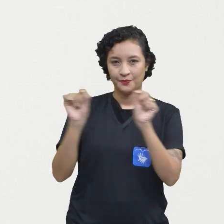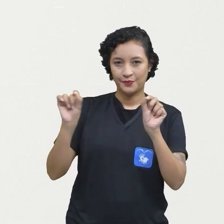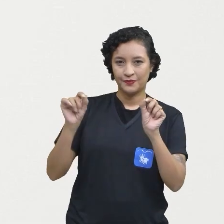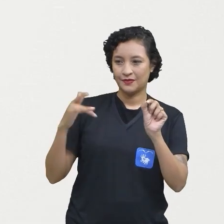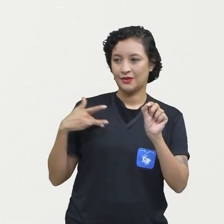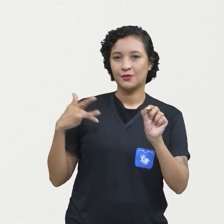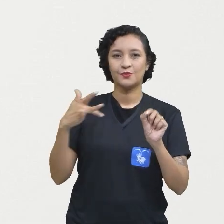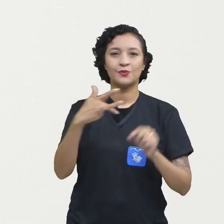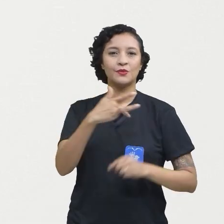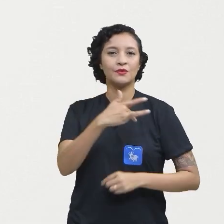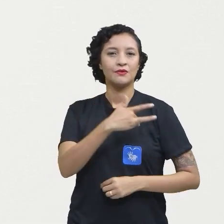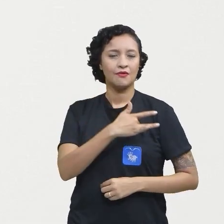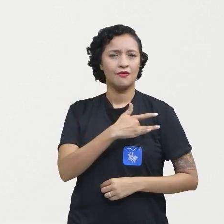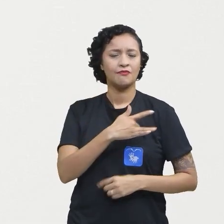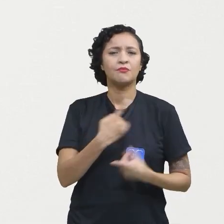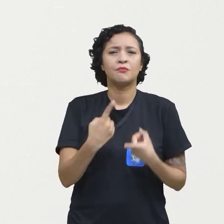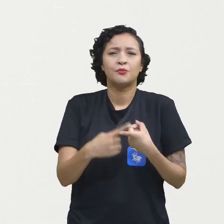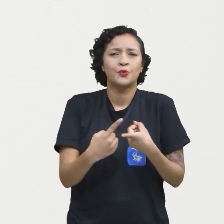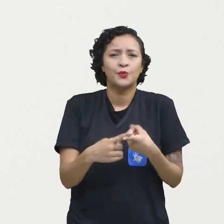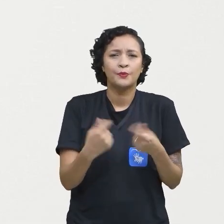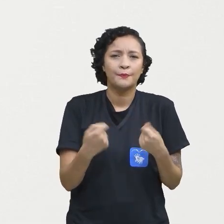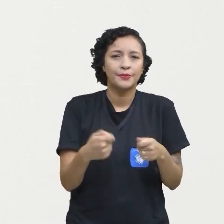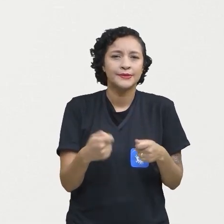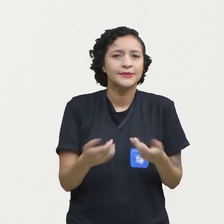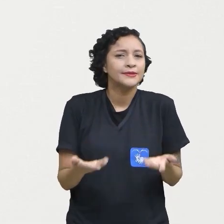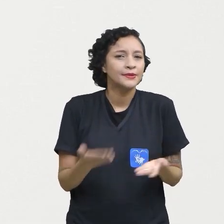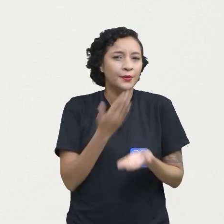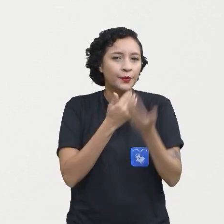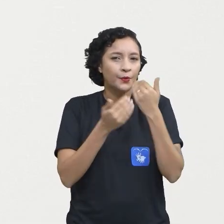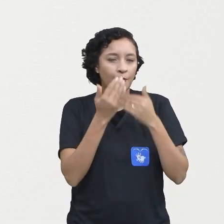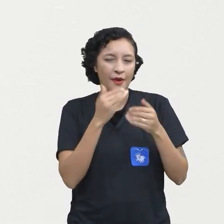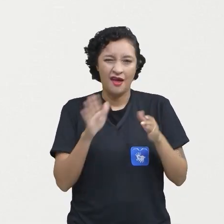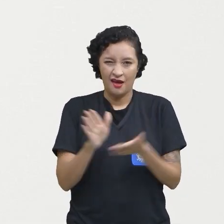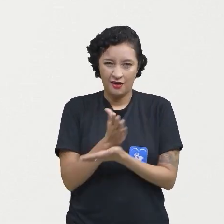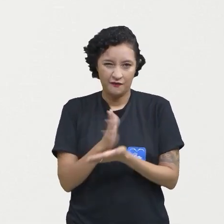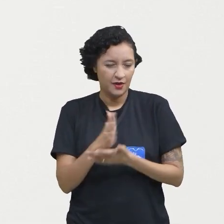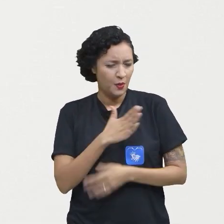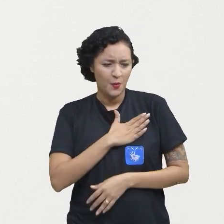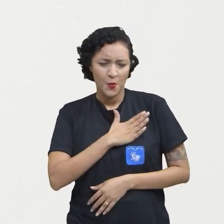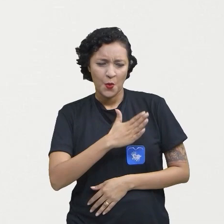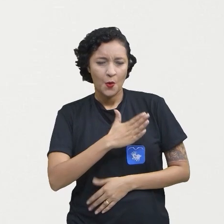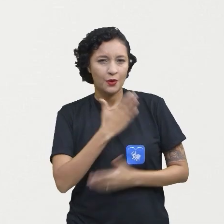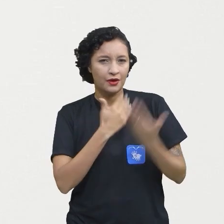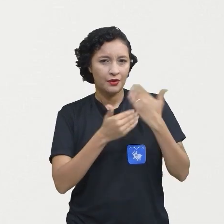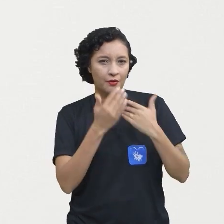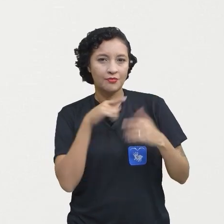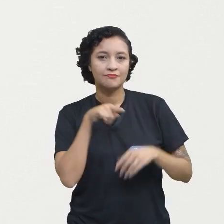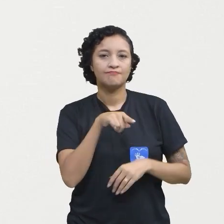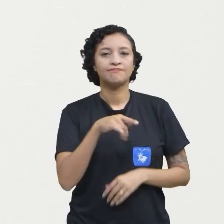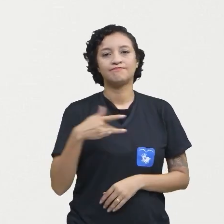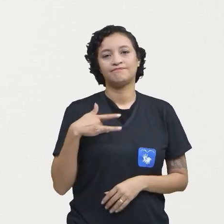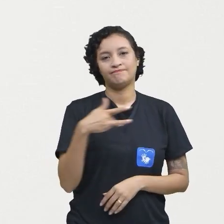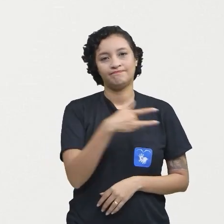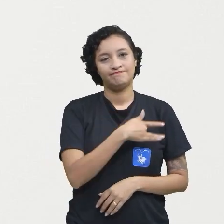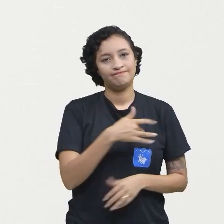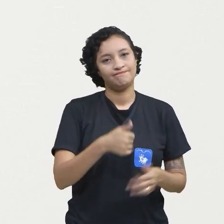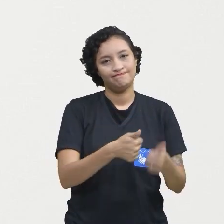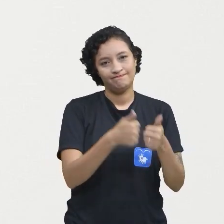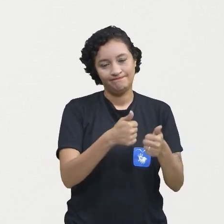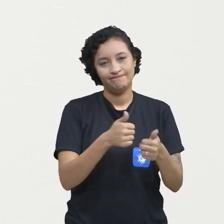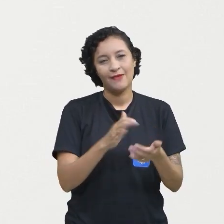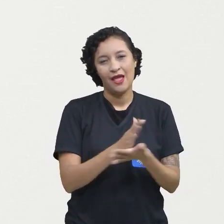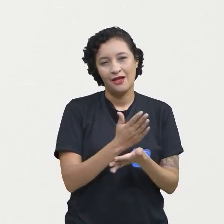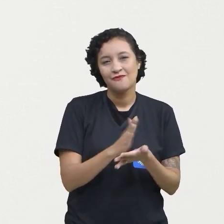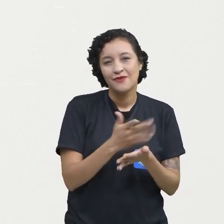saudáveis? Por que será que precisa, né? A gente precisa comer, às vezes a gente não gosta, mas precisa comer aquele legume, né? Que as